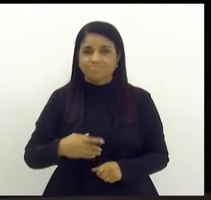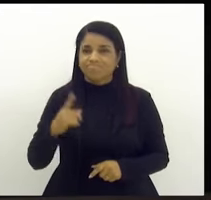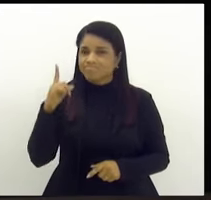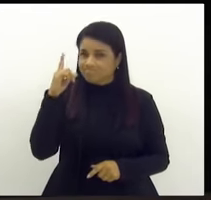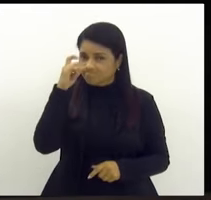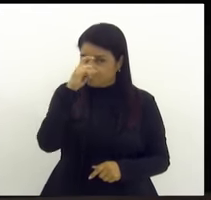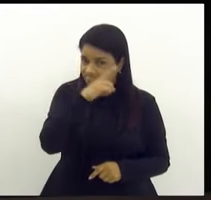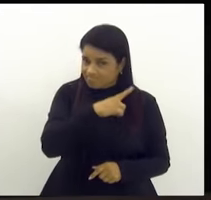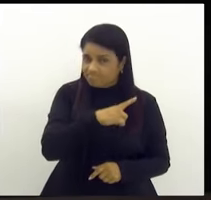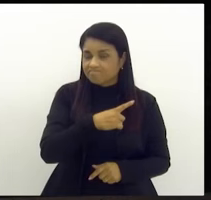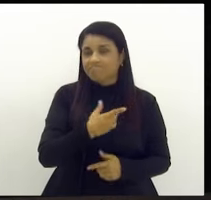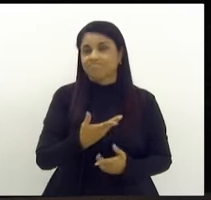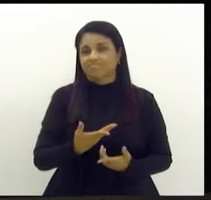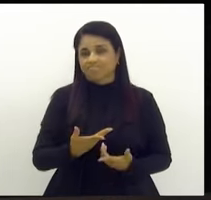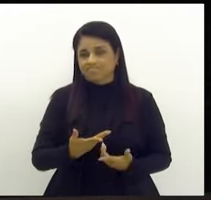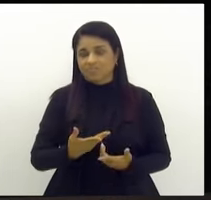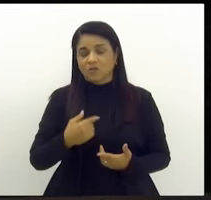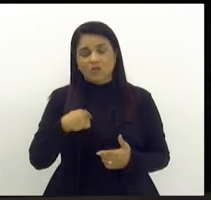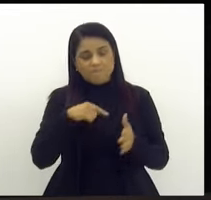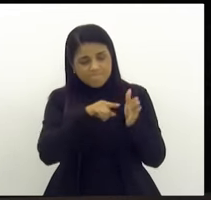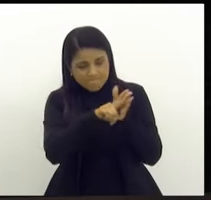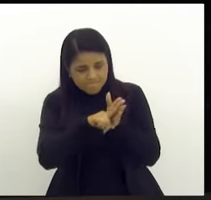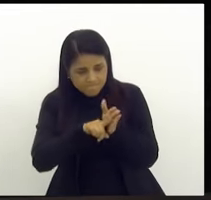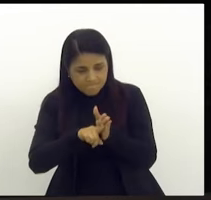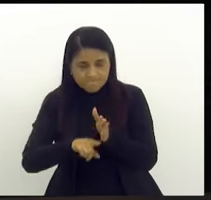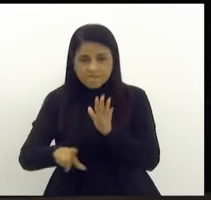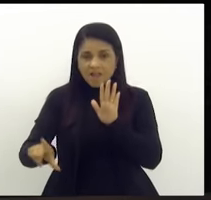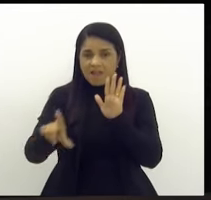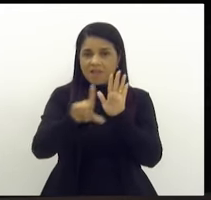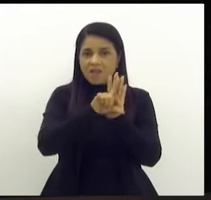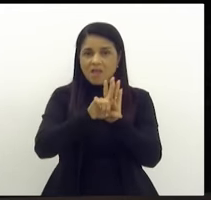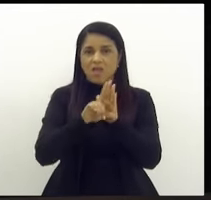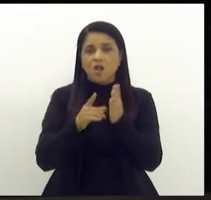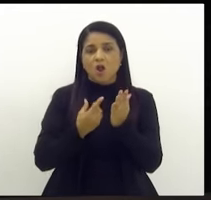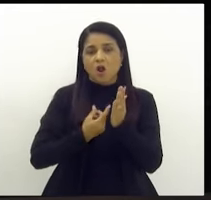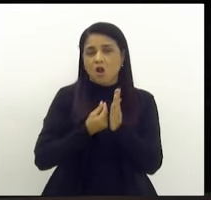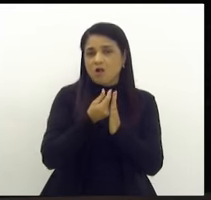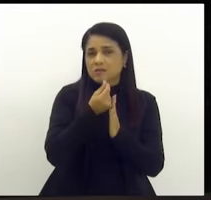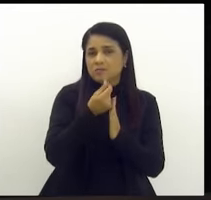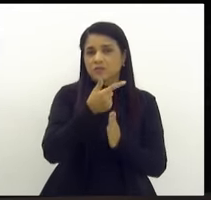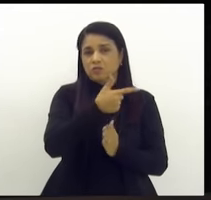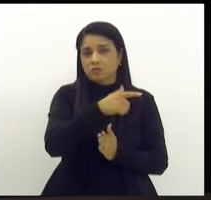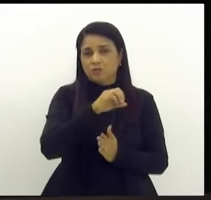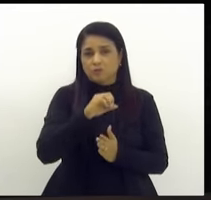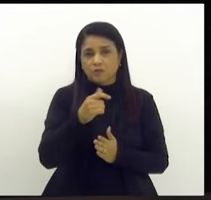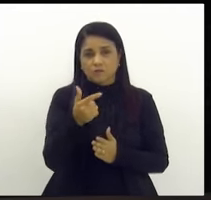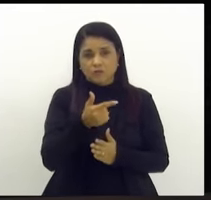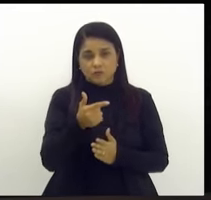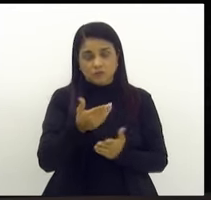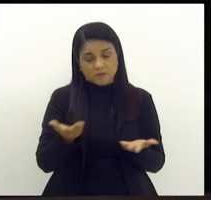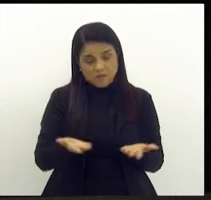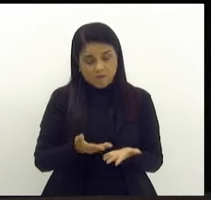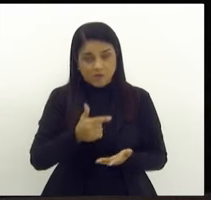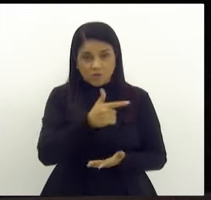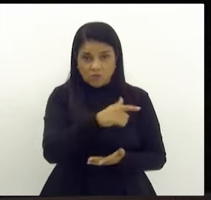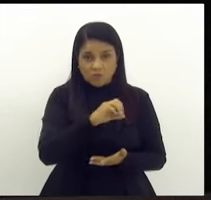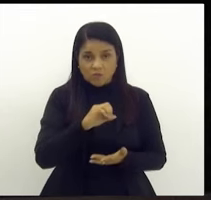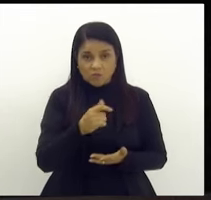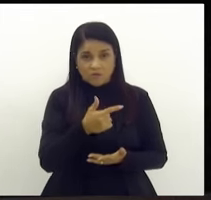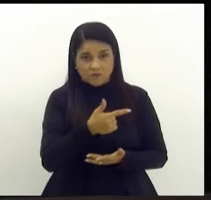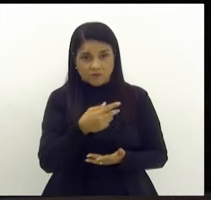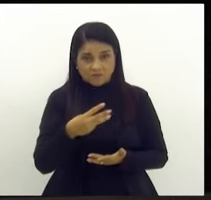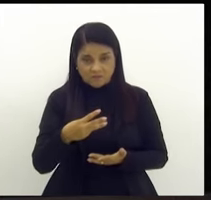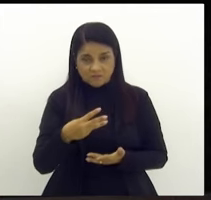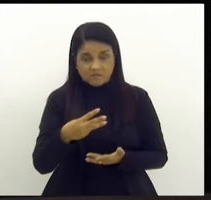e nós sabíamos disso quando examinamos as leis orçamentárias em 22 e agora em 23